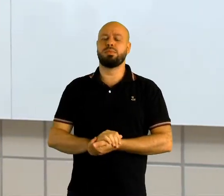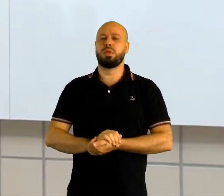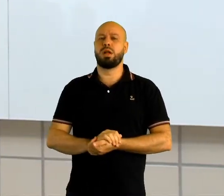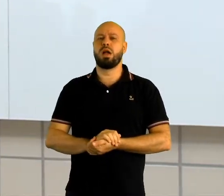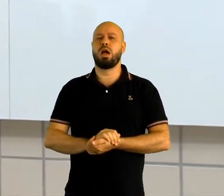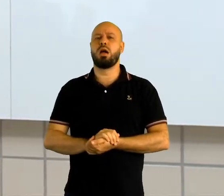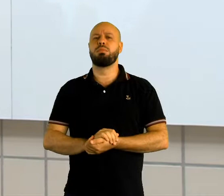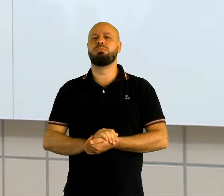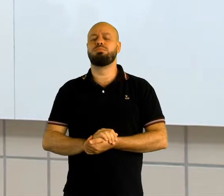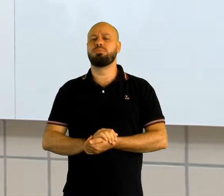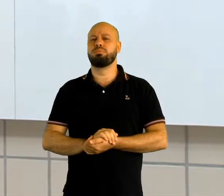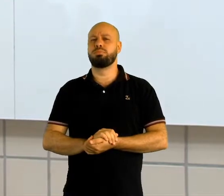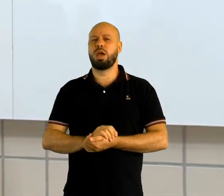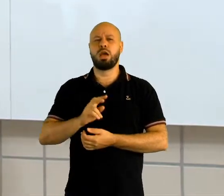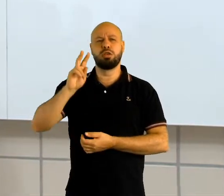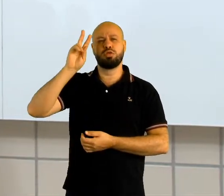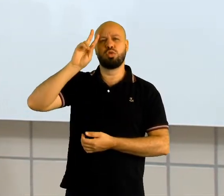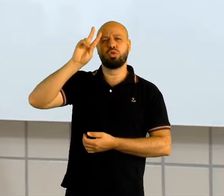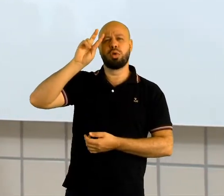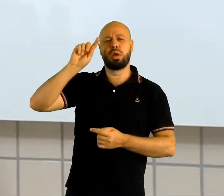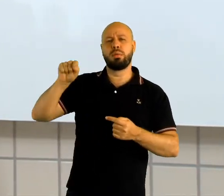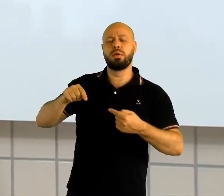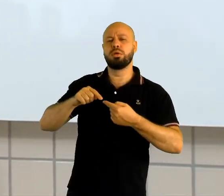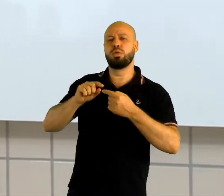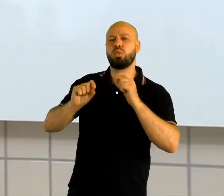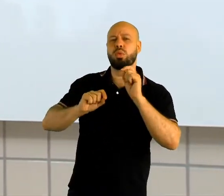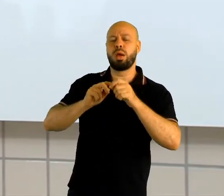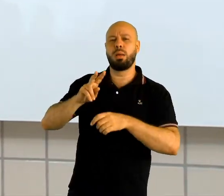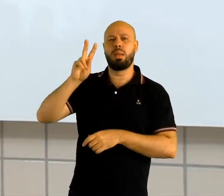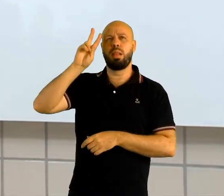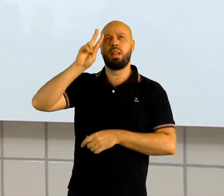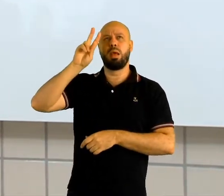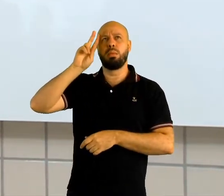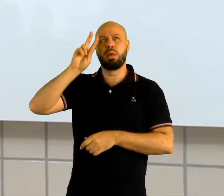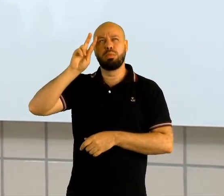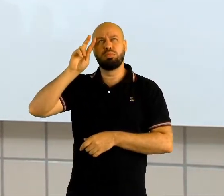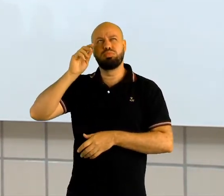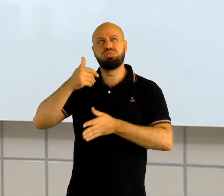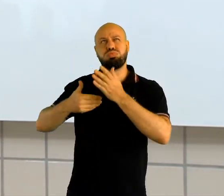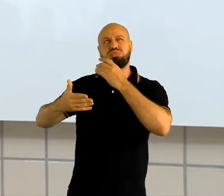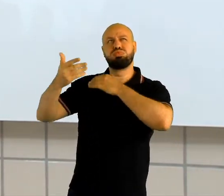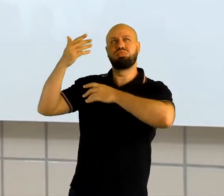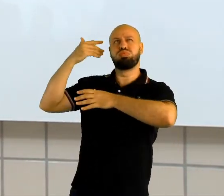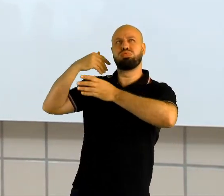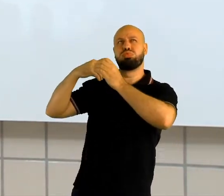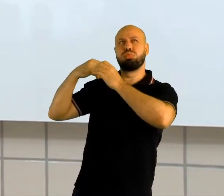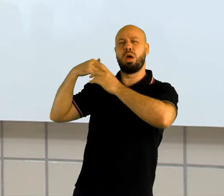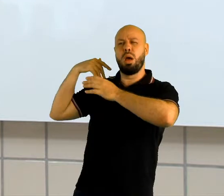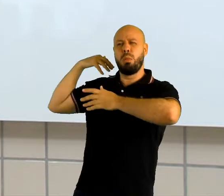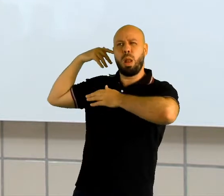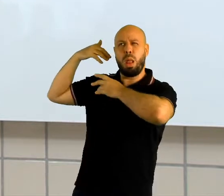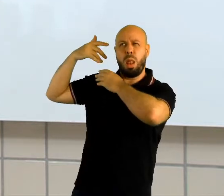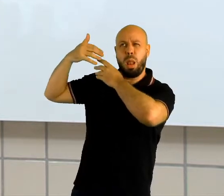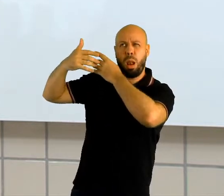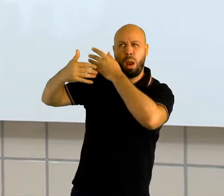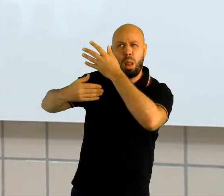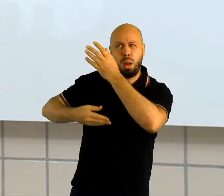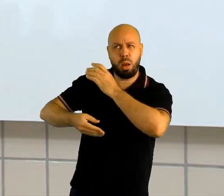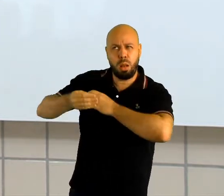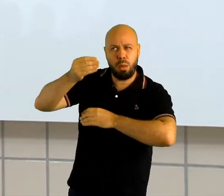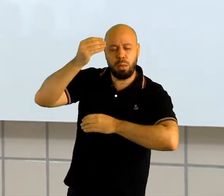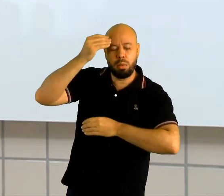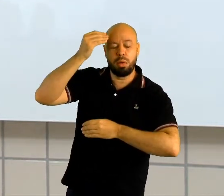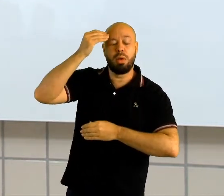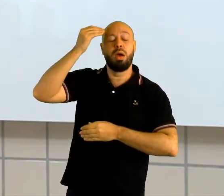da história é recordar para nós aquilo que aconteceu, trazendo na nossa memória, de tal forma que a